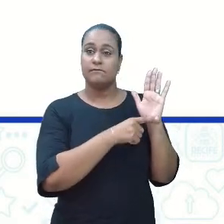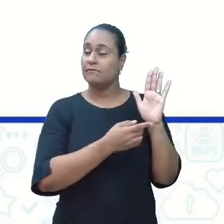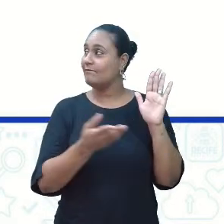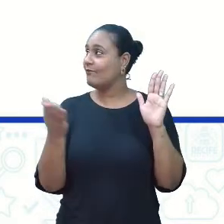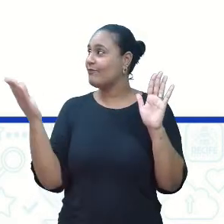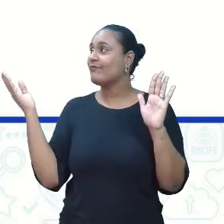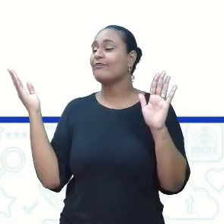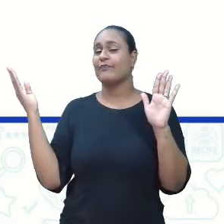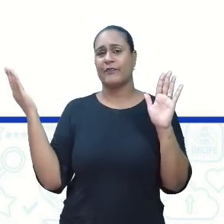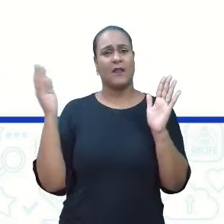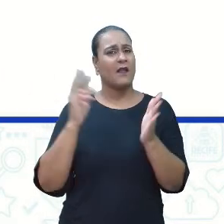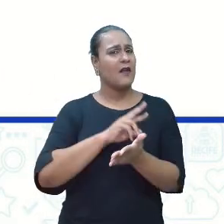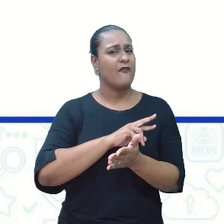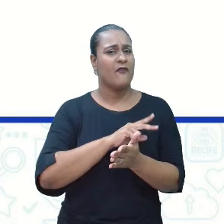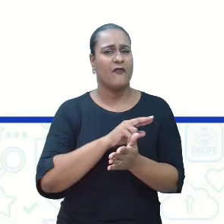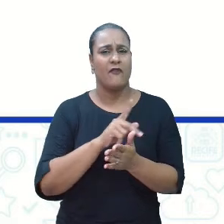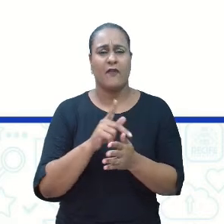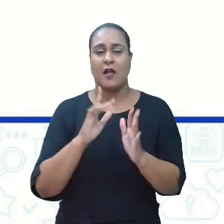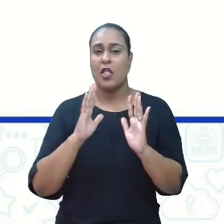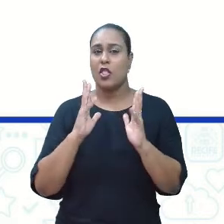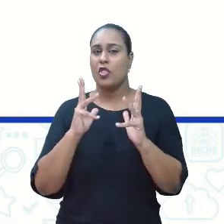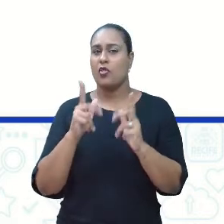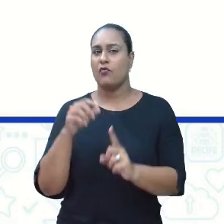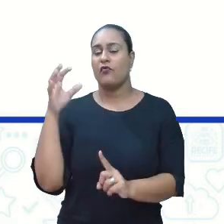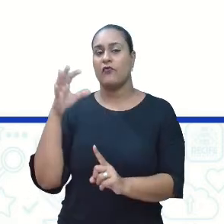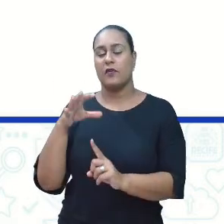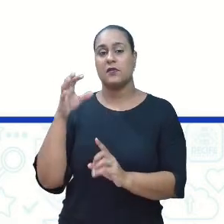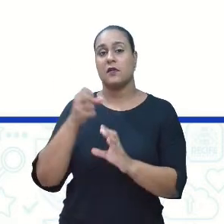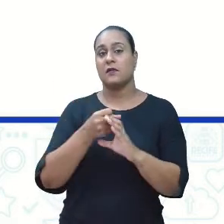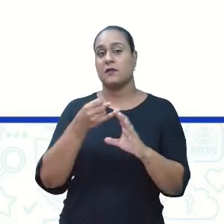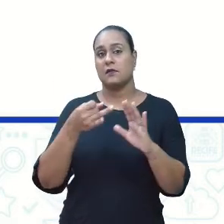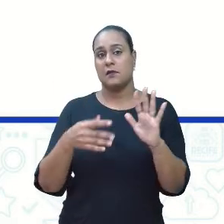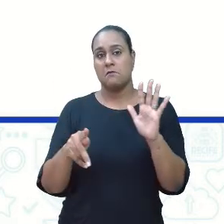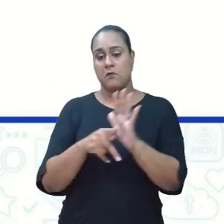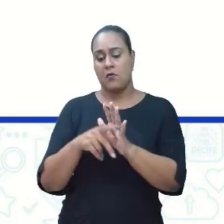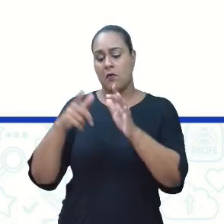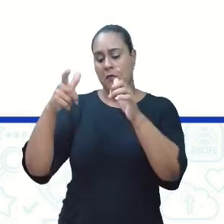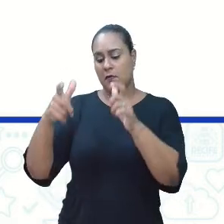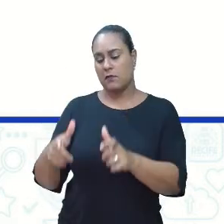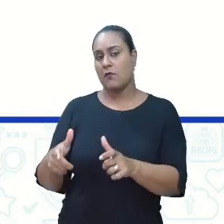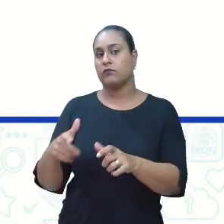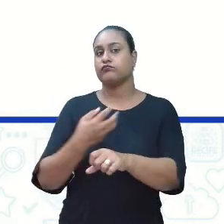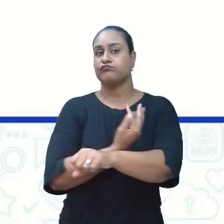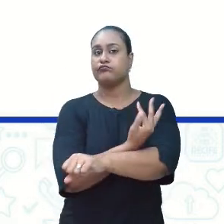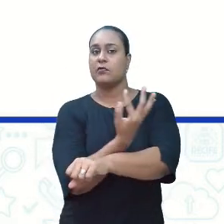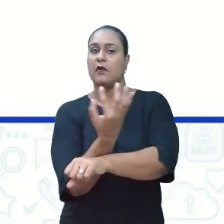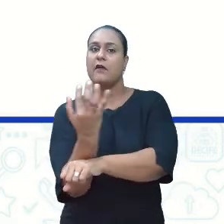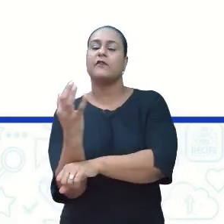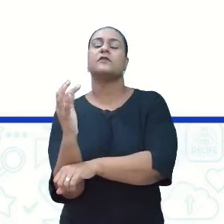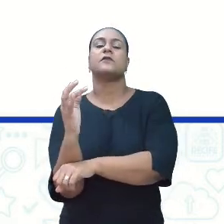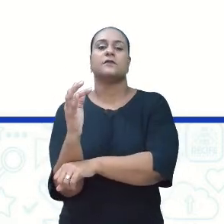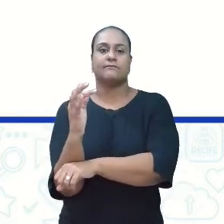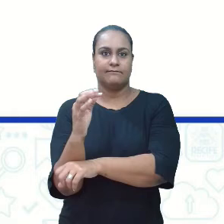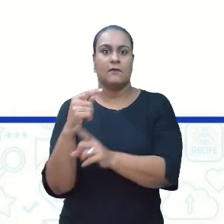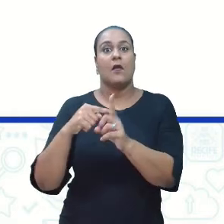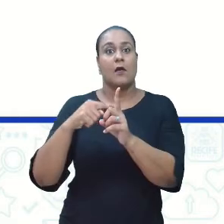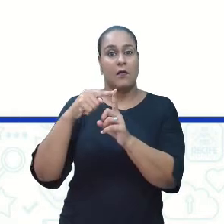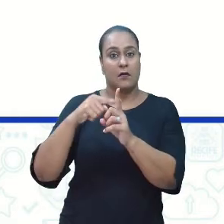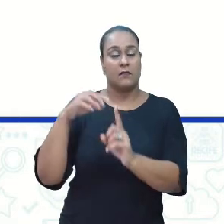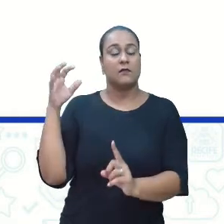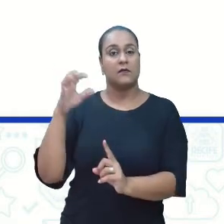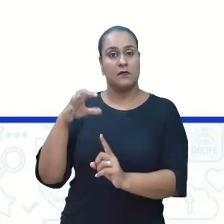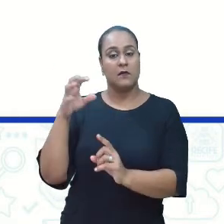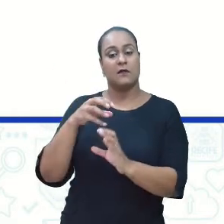altitude, subtropical, tudo isso aí também vai interferir nas características da vegetação. O clima também interfere muito